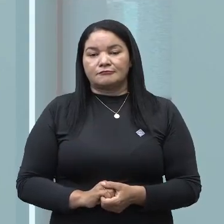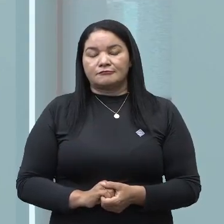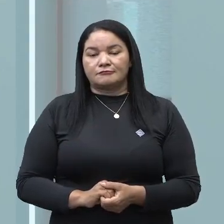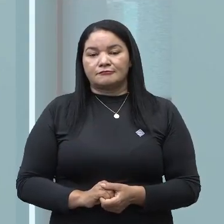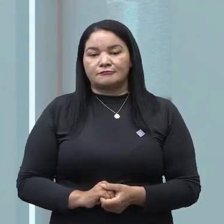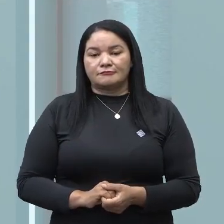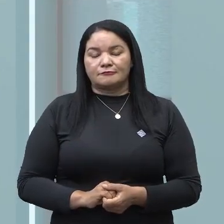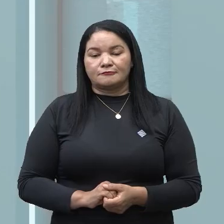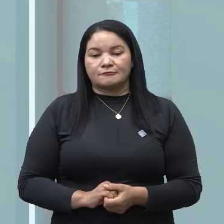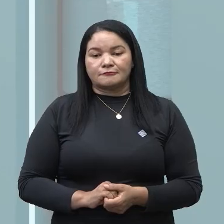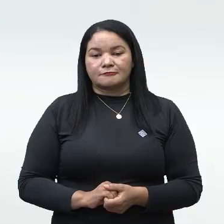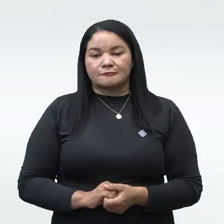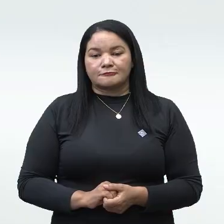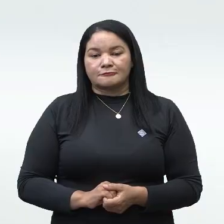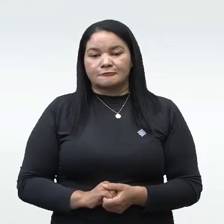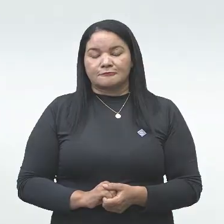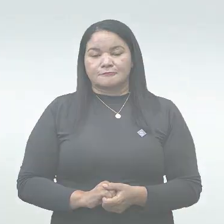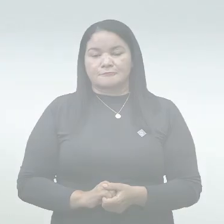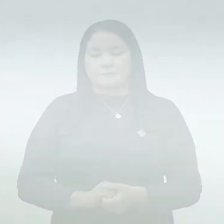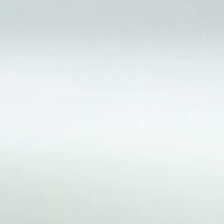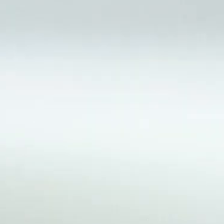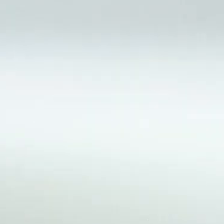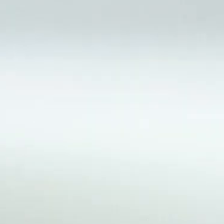bem. Vamos lá?